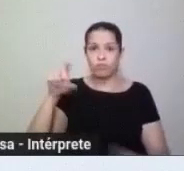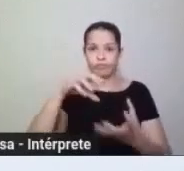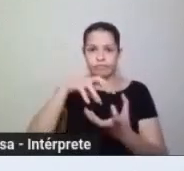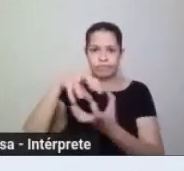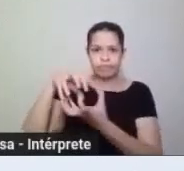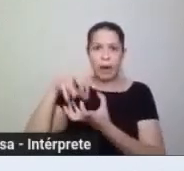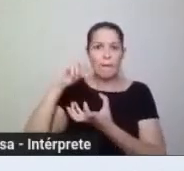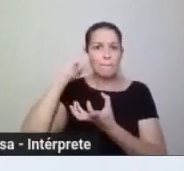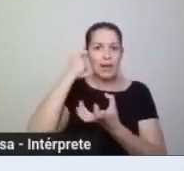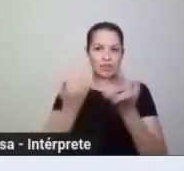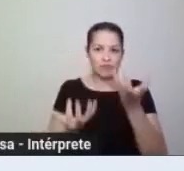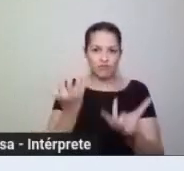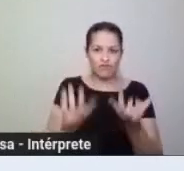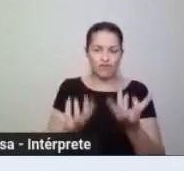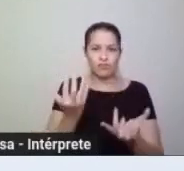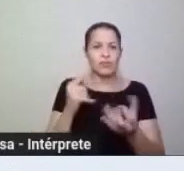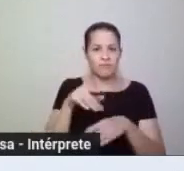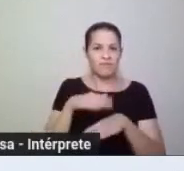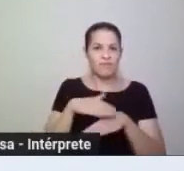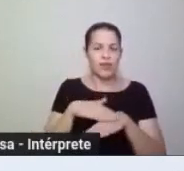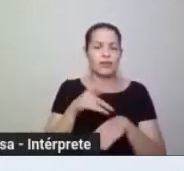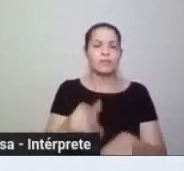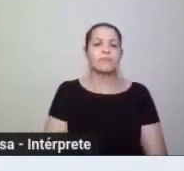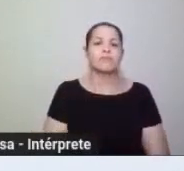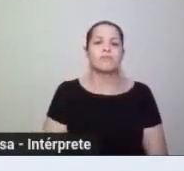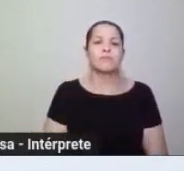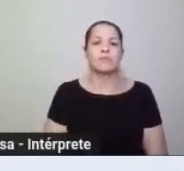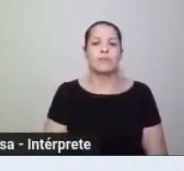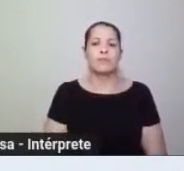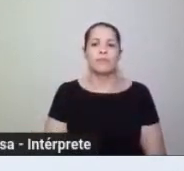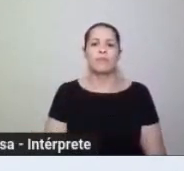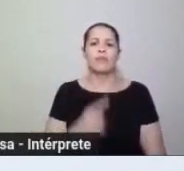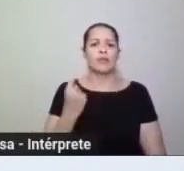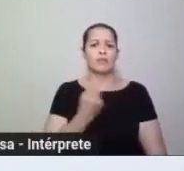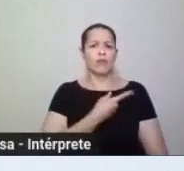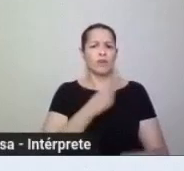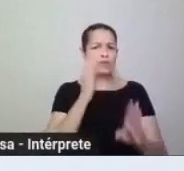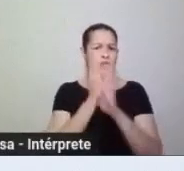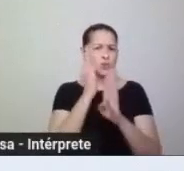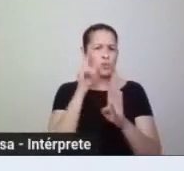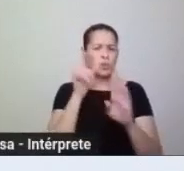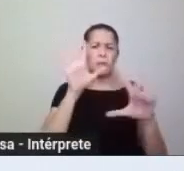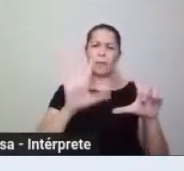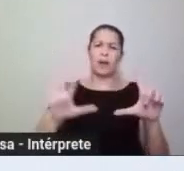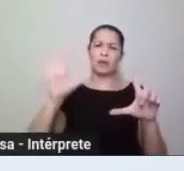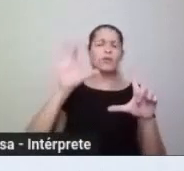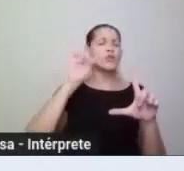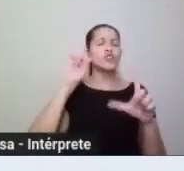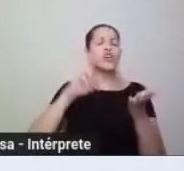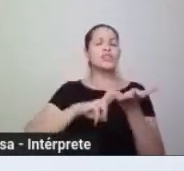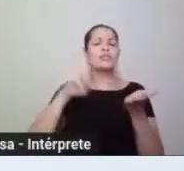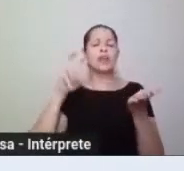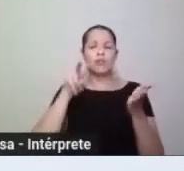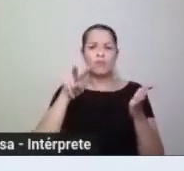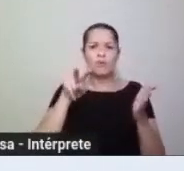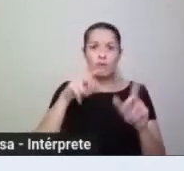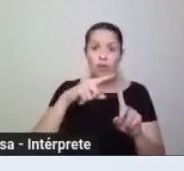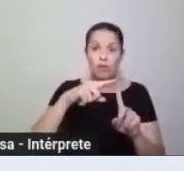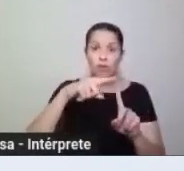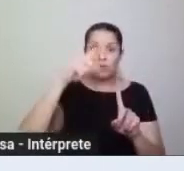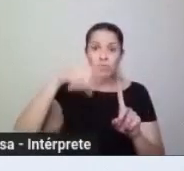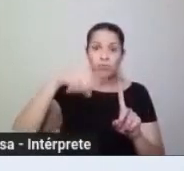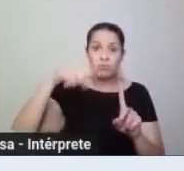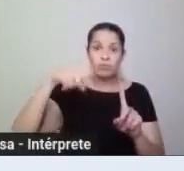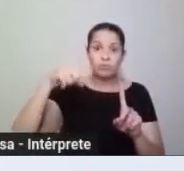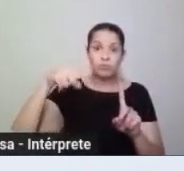A gente deparou com um insight lá na plataforma um dia de manhã cedo. Ele gerou um